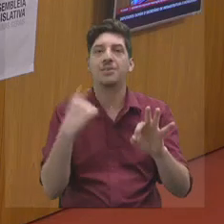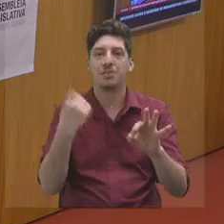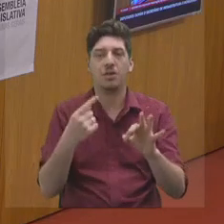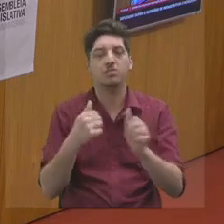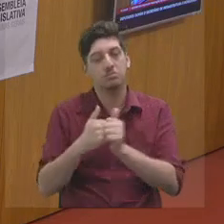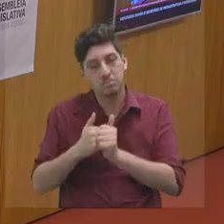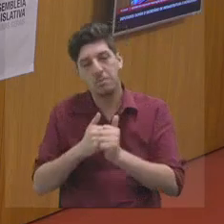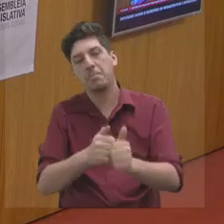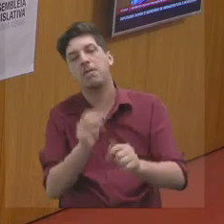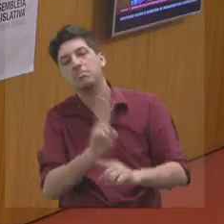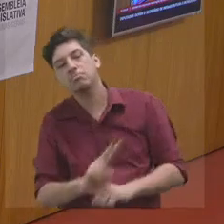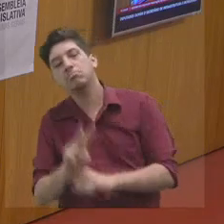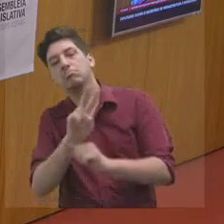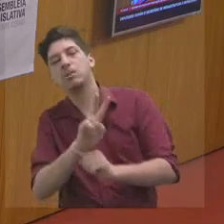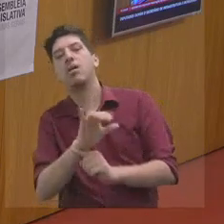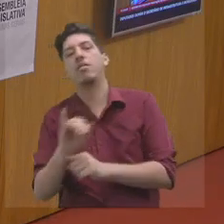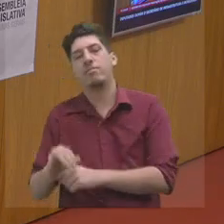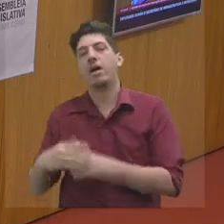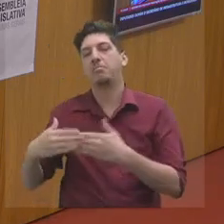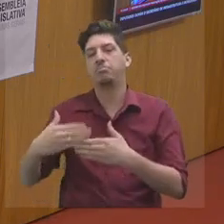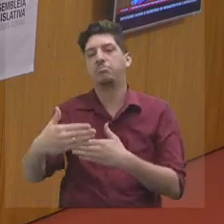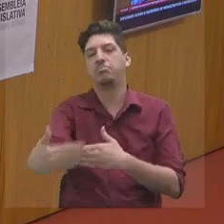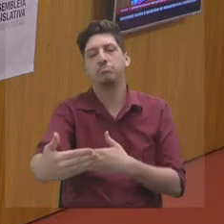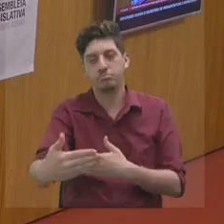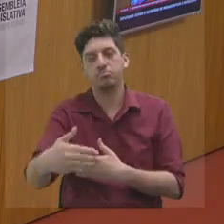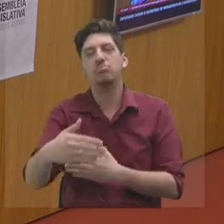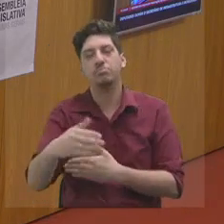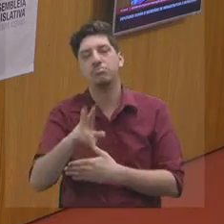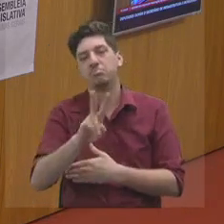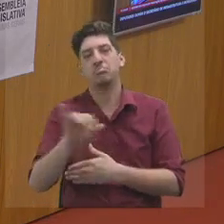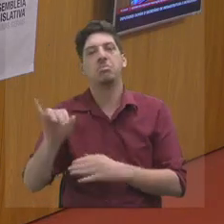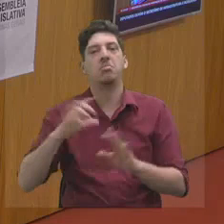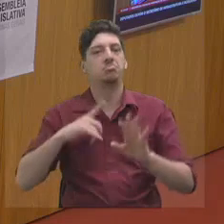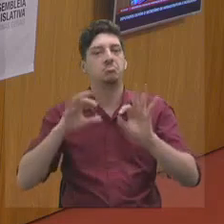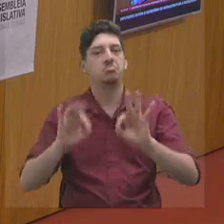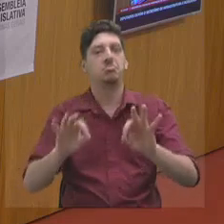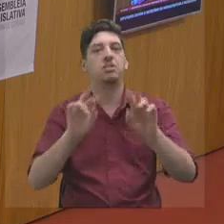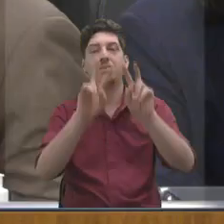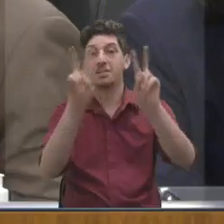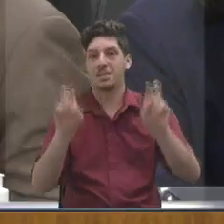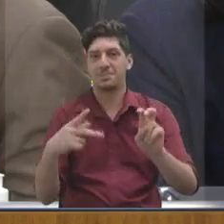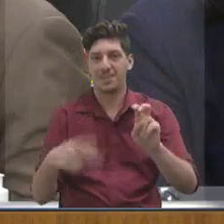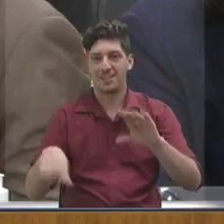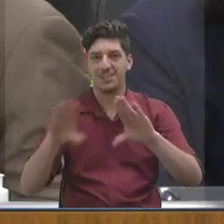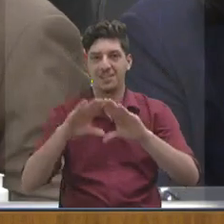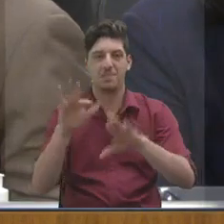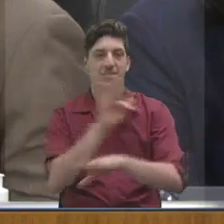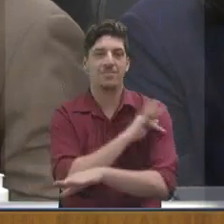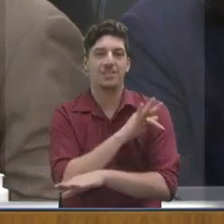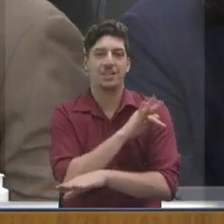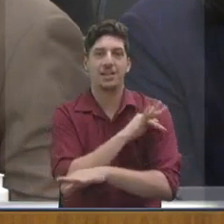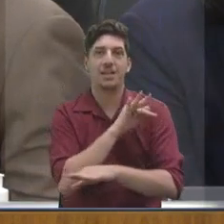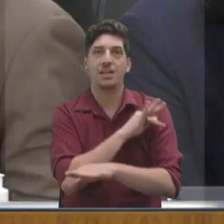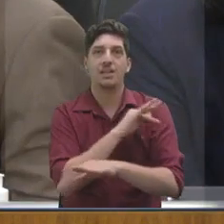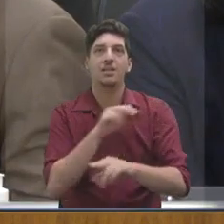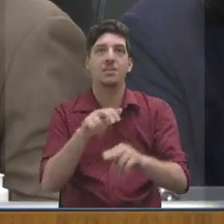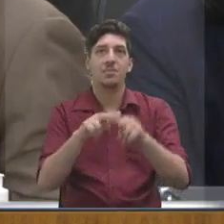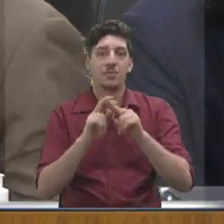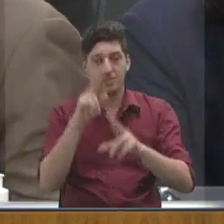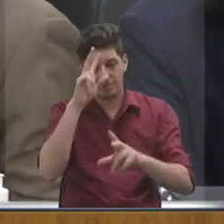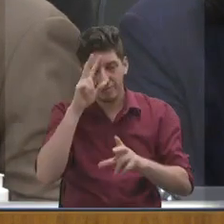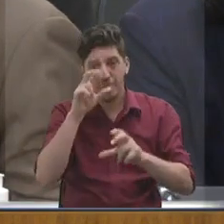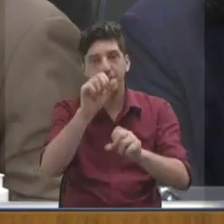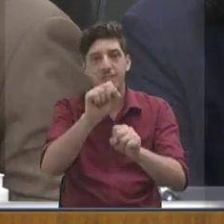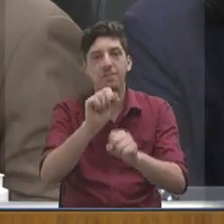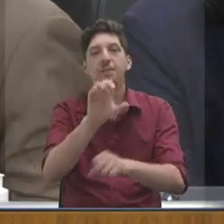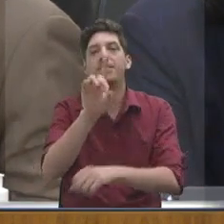acompanhar nos próximos nas próximas temas da Assembleia fiscaliza Justamente a questão do fortalecimento Dr